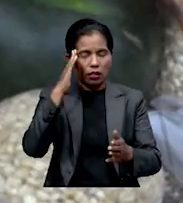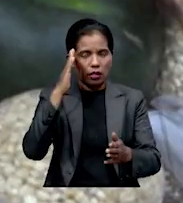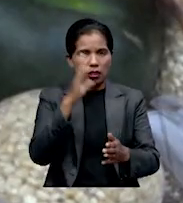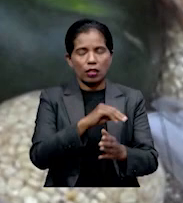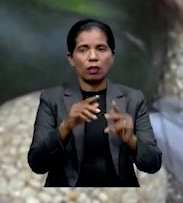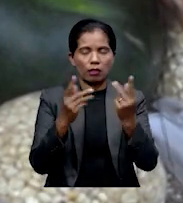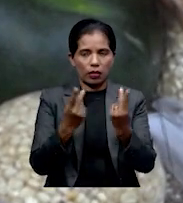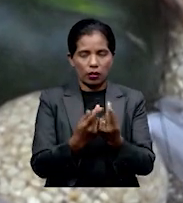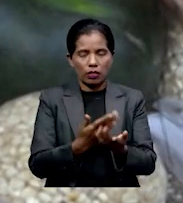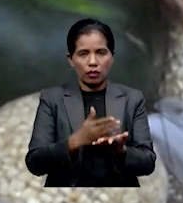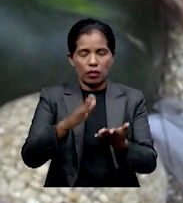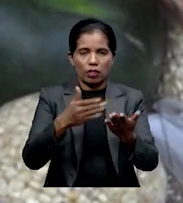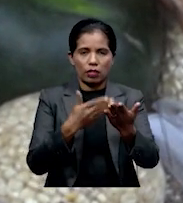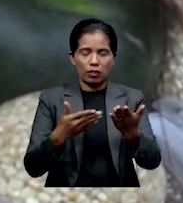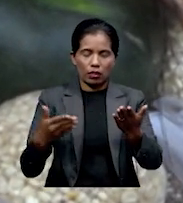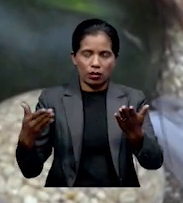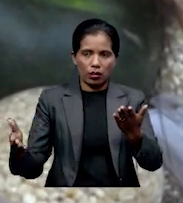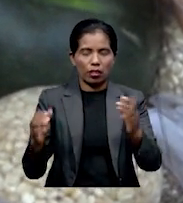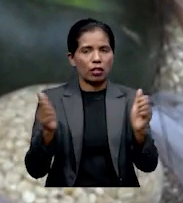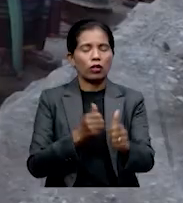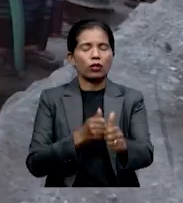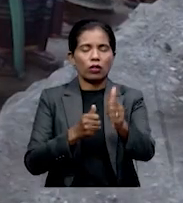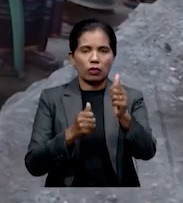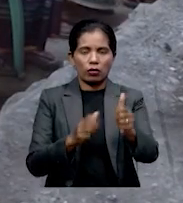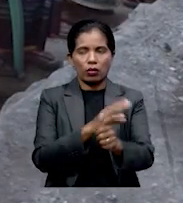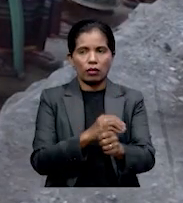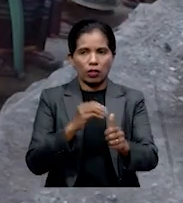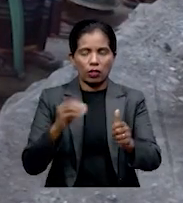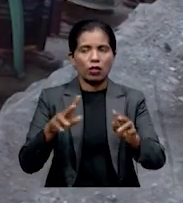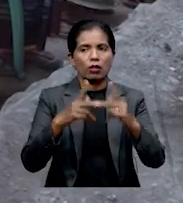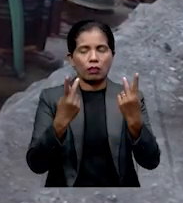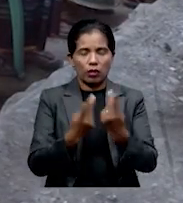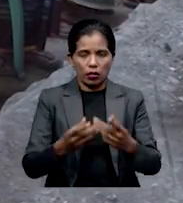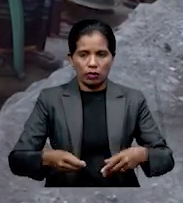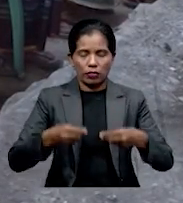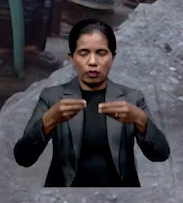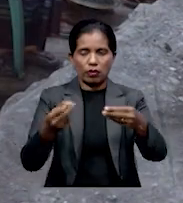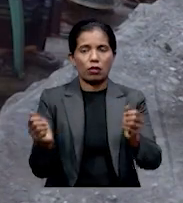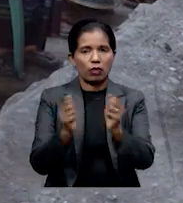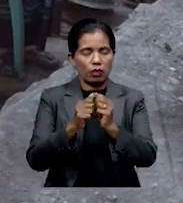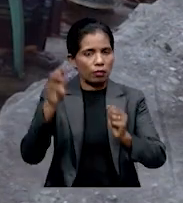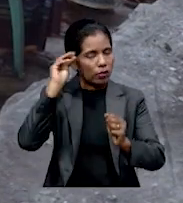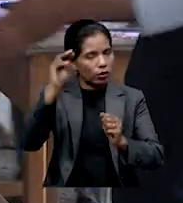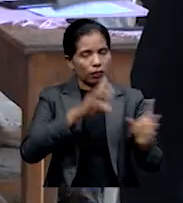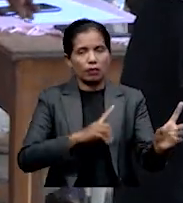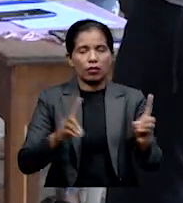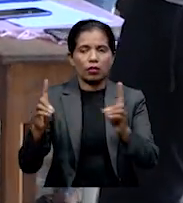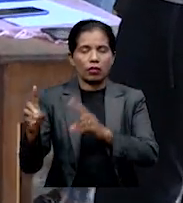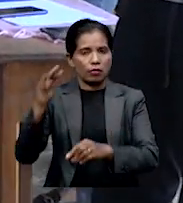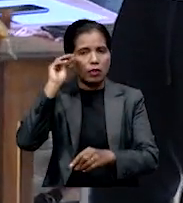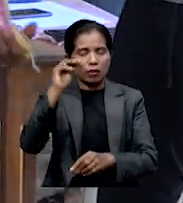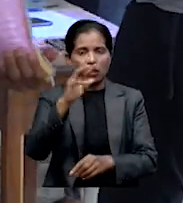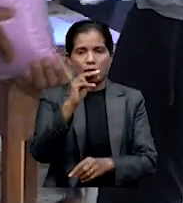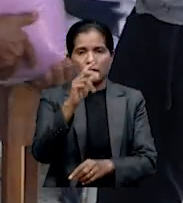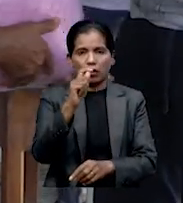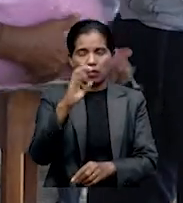distribui produto cesta básica, latuir item e a contrato, nebe companhia estabelece ona ho Ministério Implementador Hanesan, Ministério